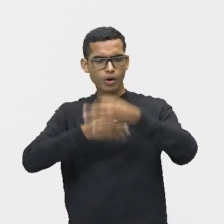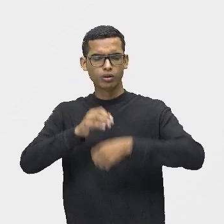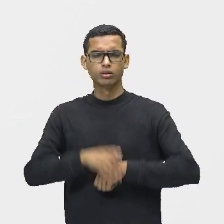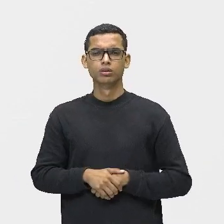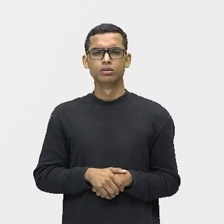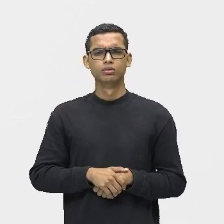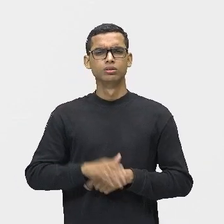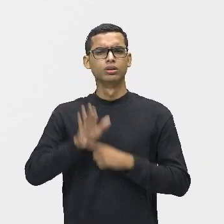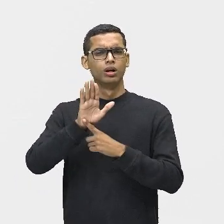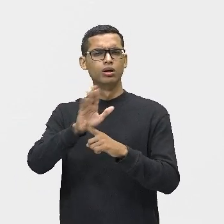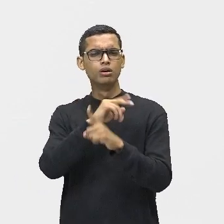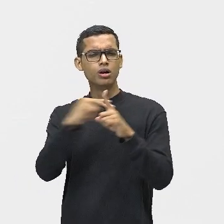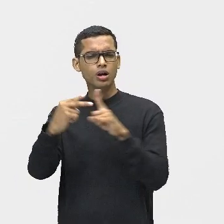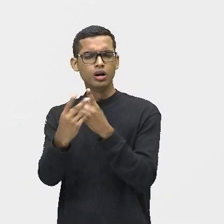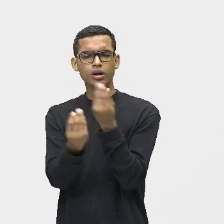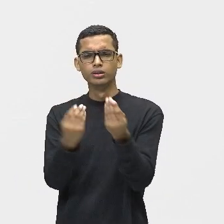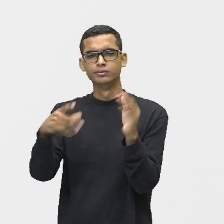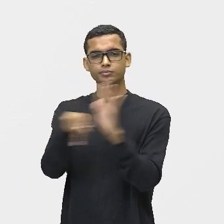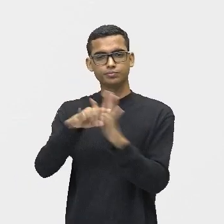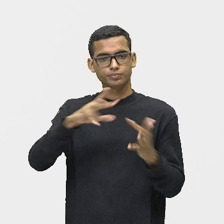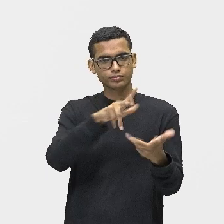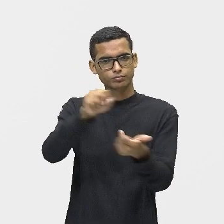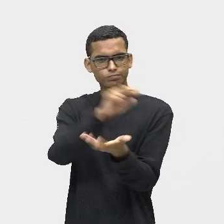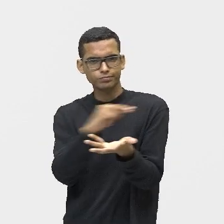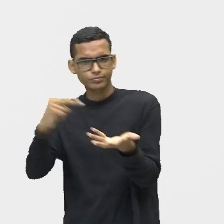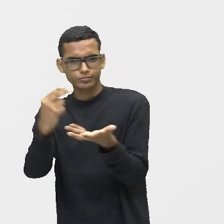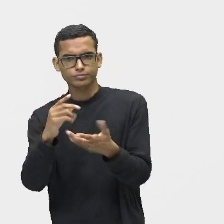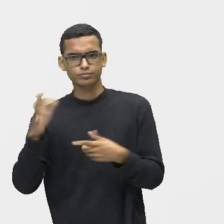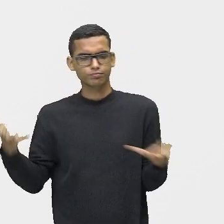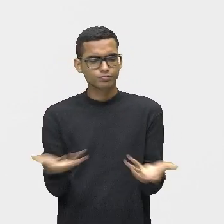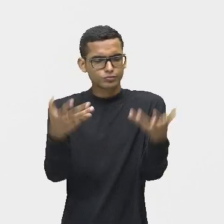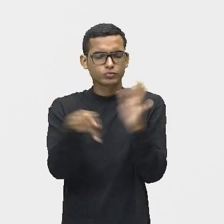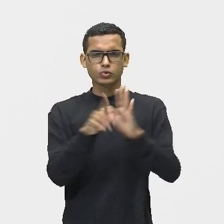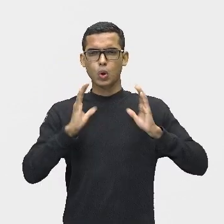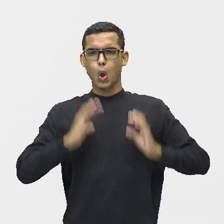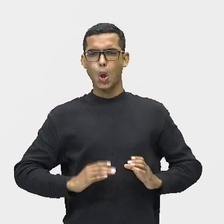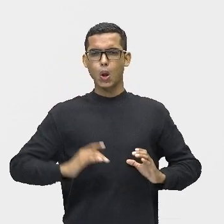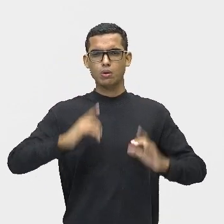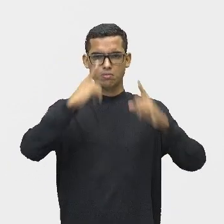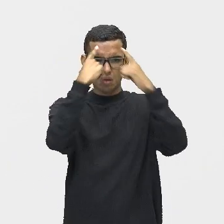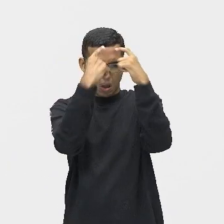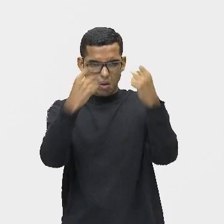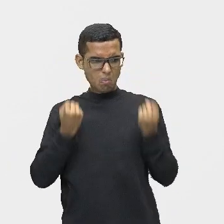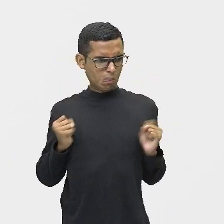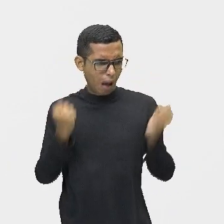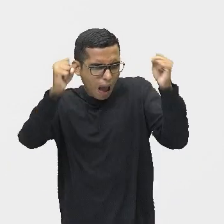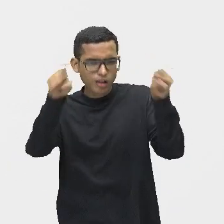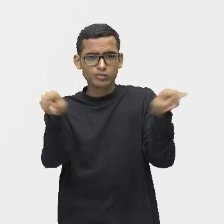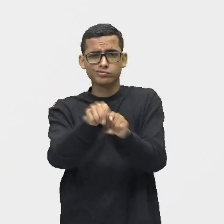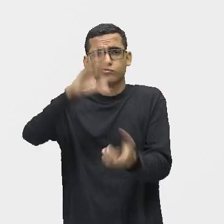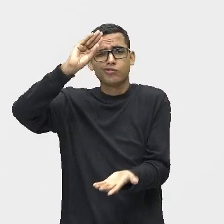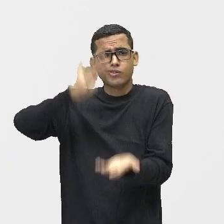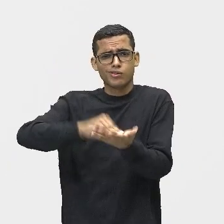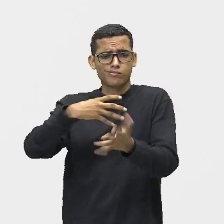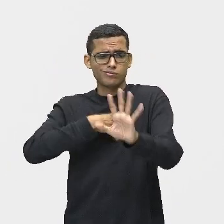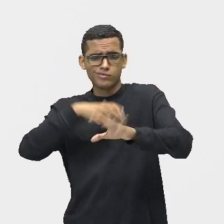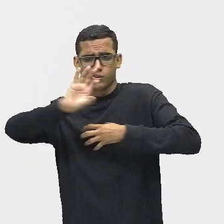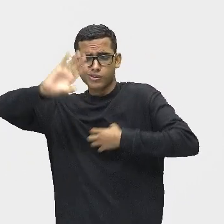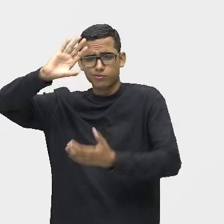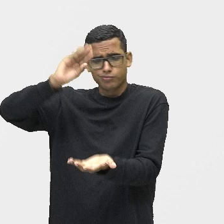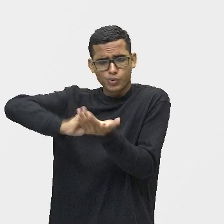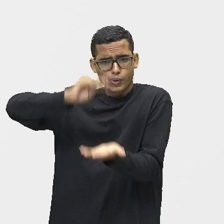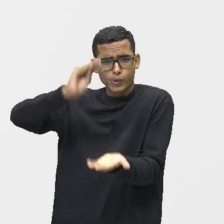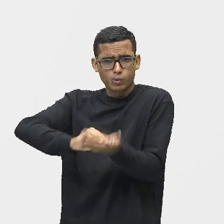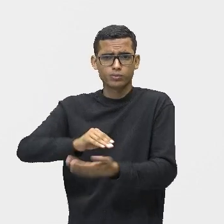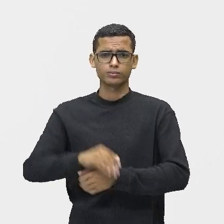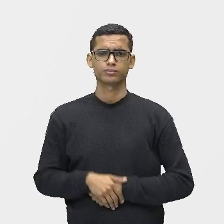visão distorcida do mundo, levando a comportamento agressivo e falta de empatia. Então, ela acredita